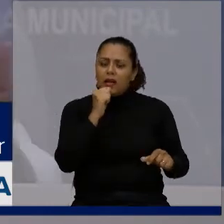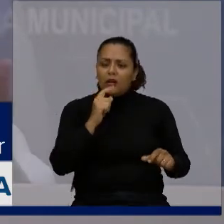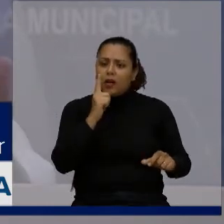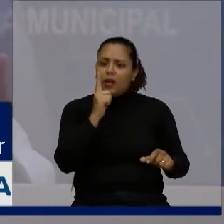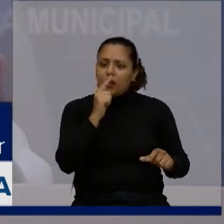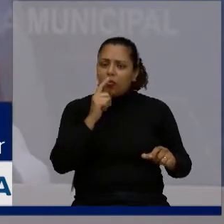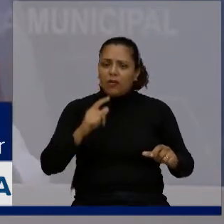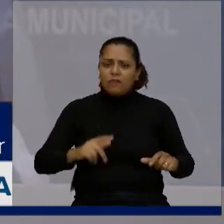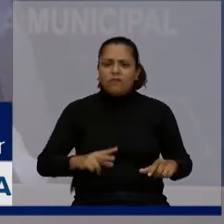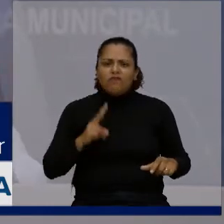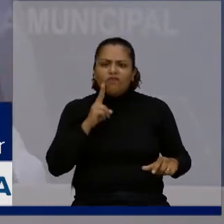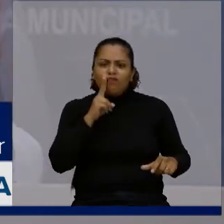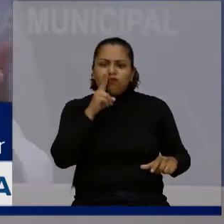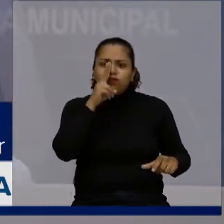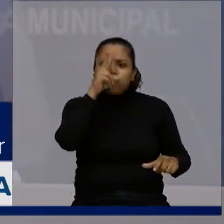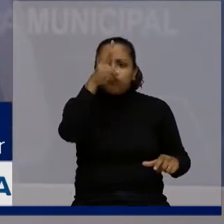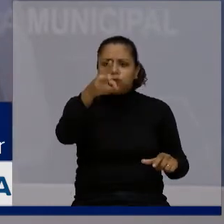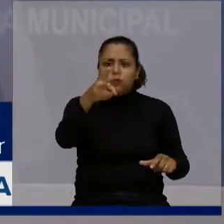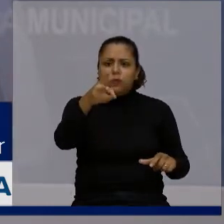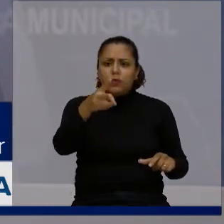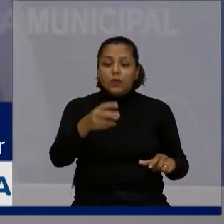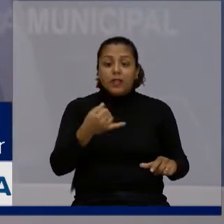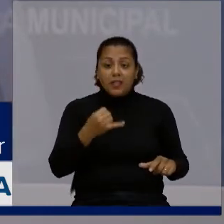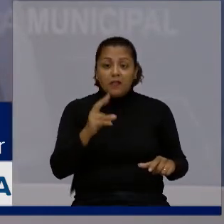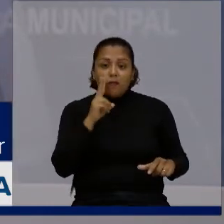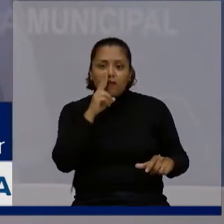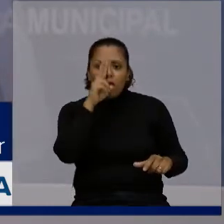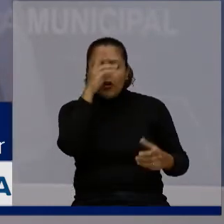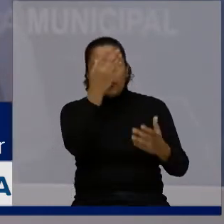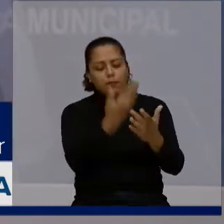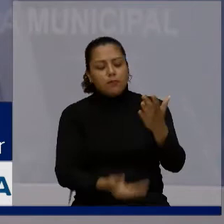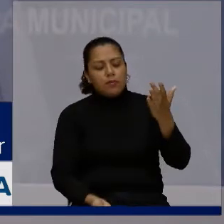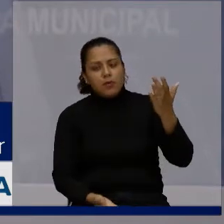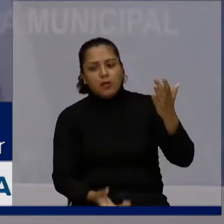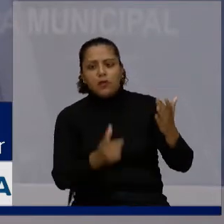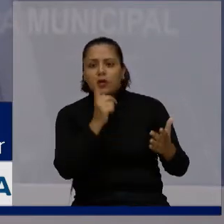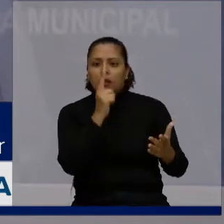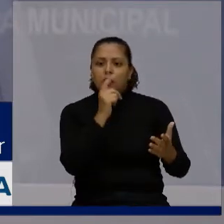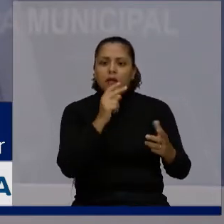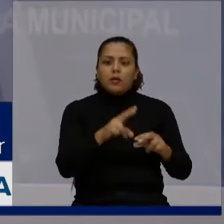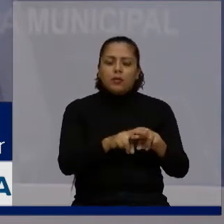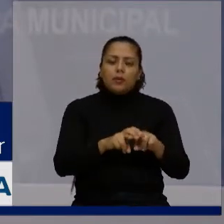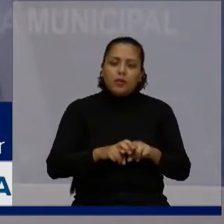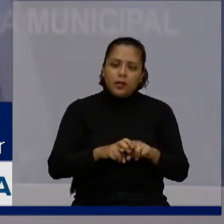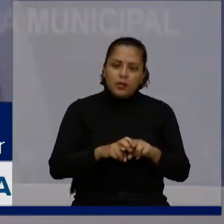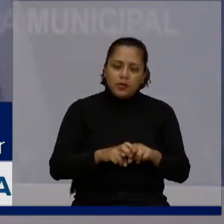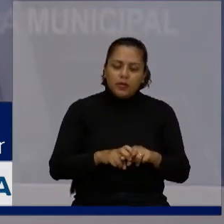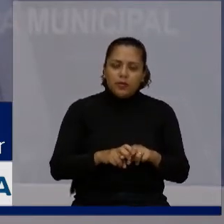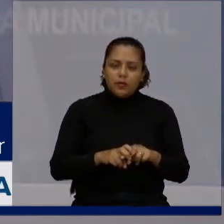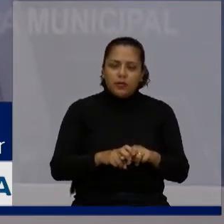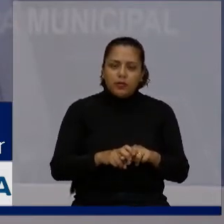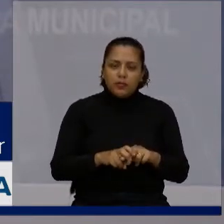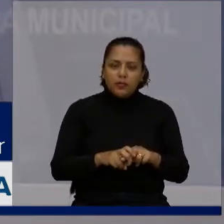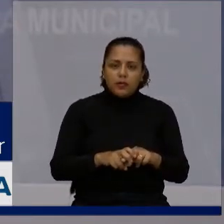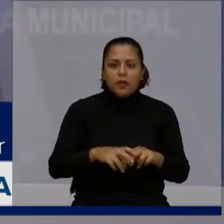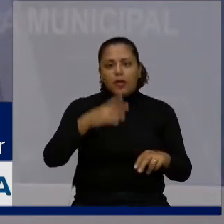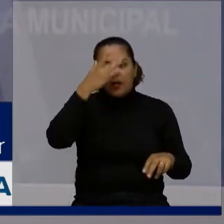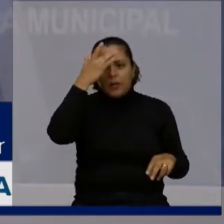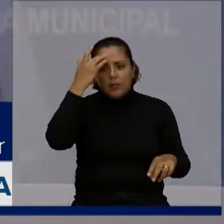mais perda existe. Por isso que o morador incansavelmente reclama: a água não está chegando na minha